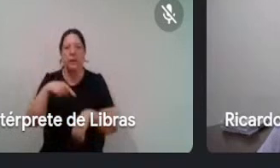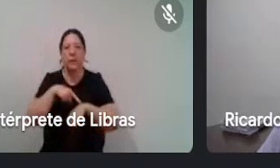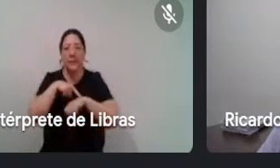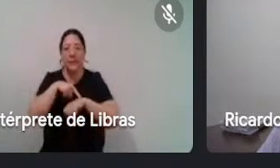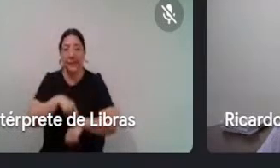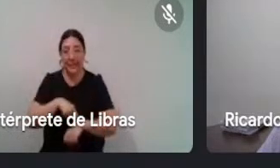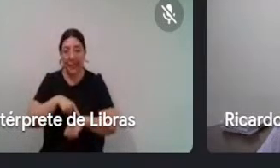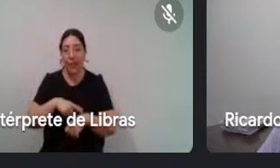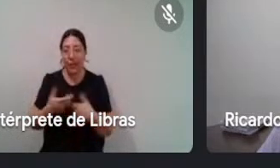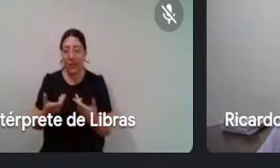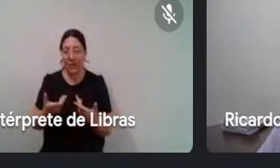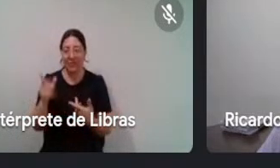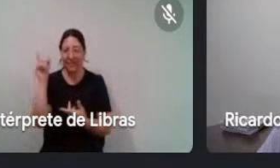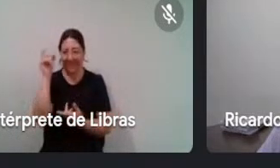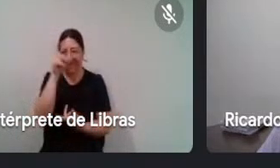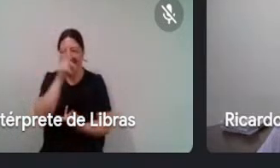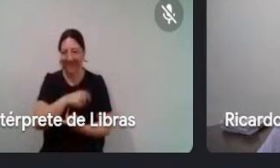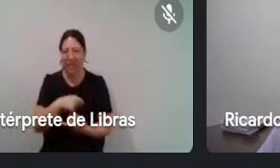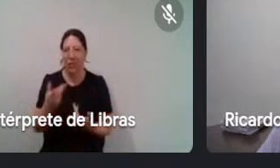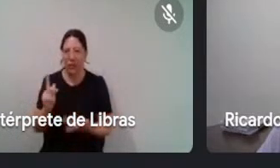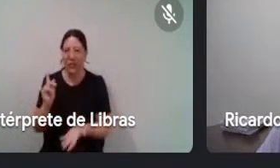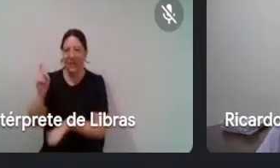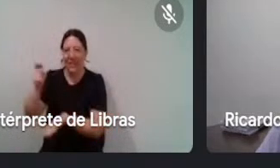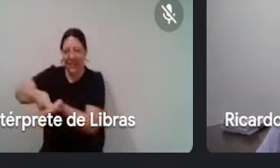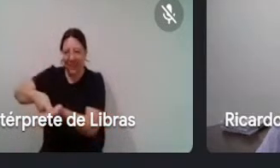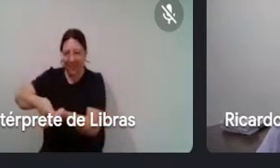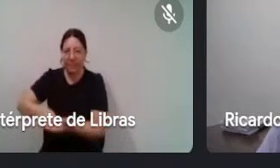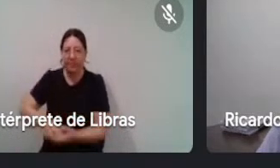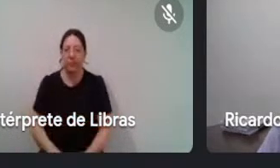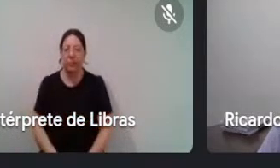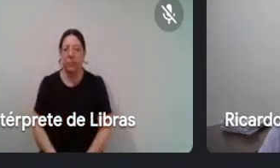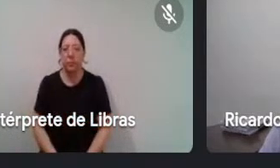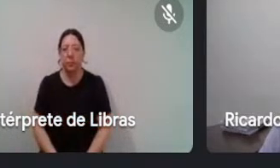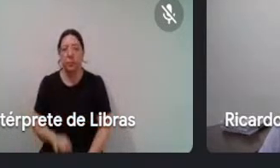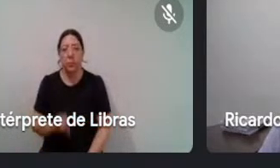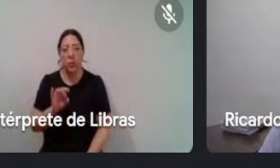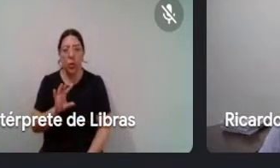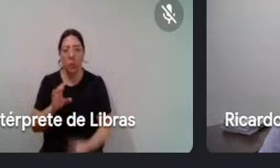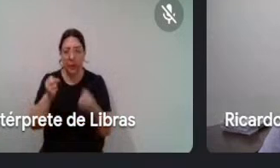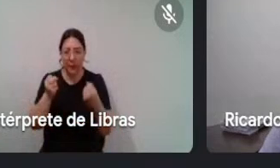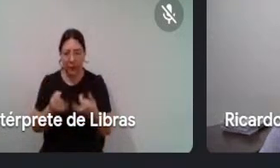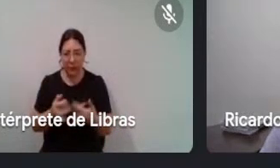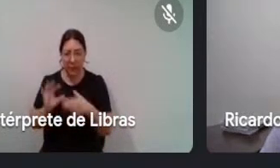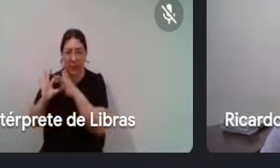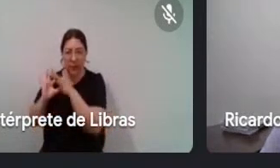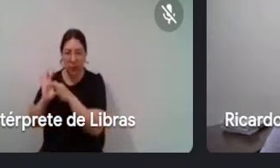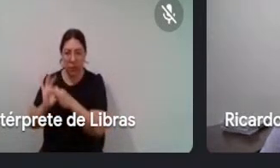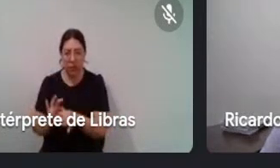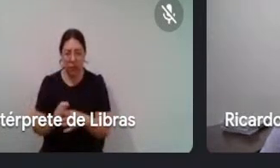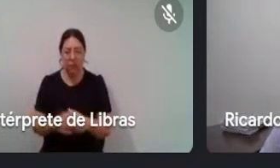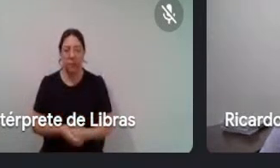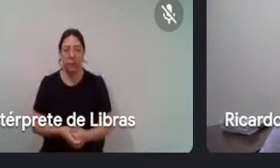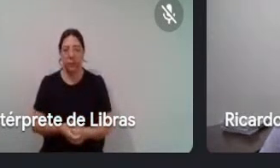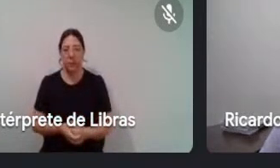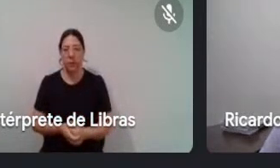aqui, senhor presidente, só para contextualizar, as receitas deste ano foram no valor